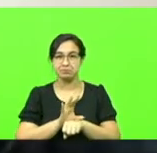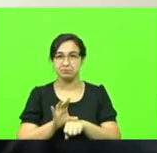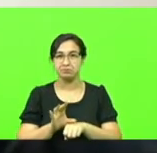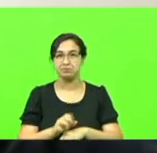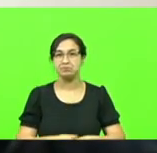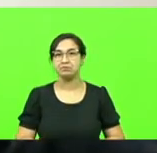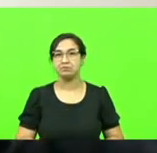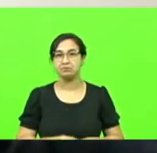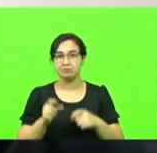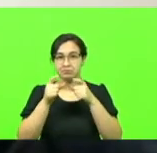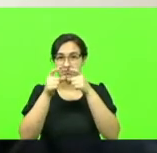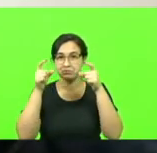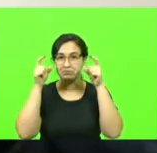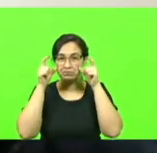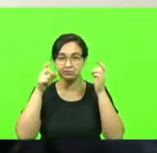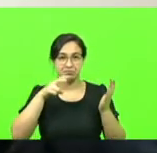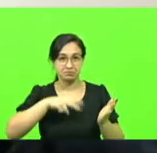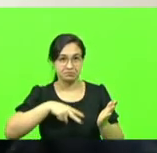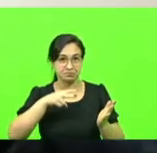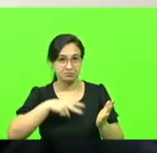uso óculos para leitura